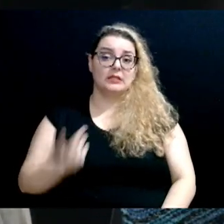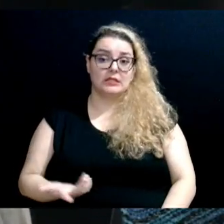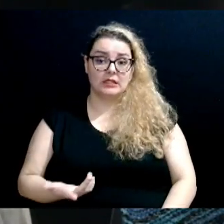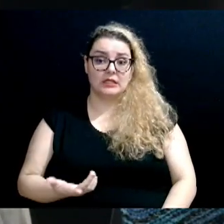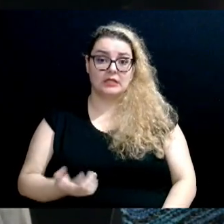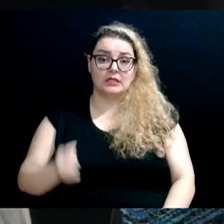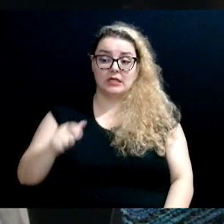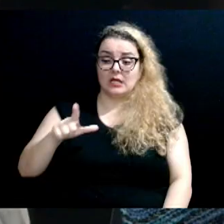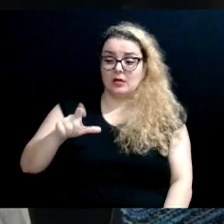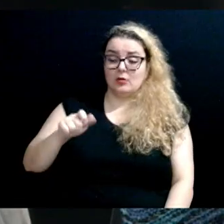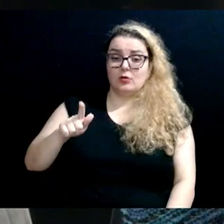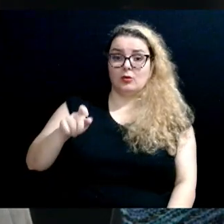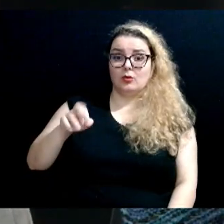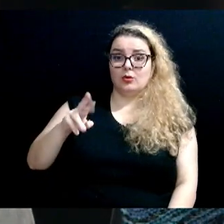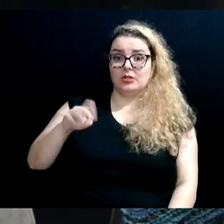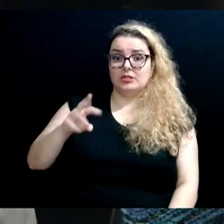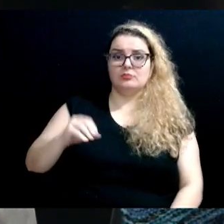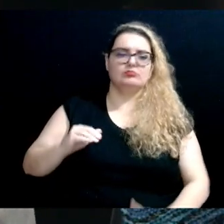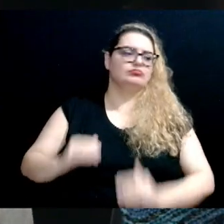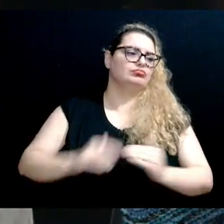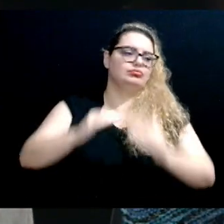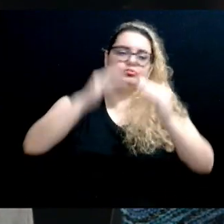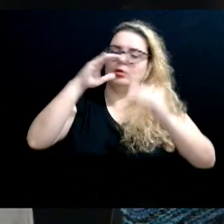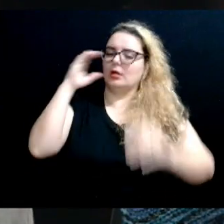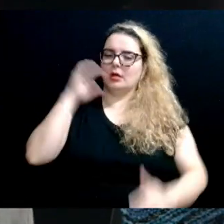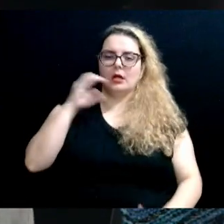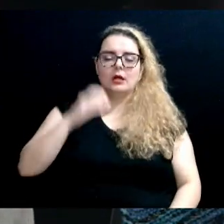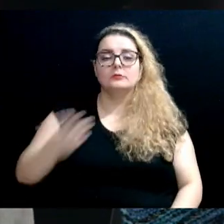evoluindo de uma forma muito rápida. A gente